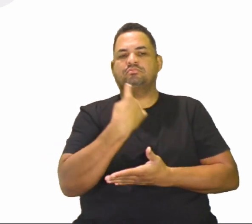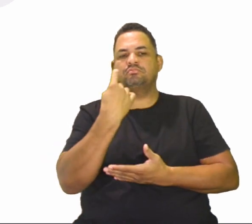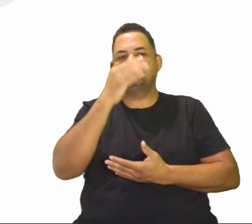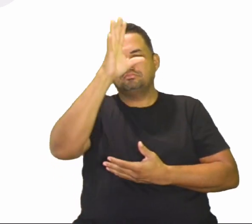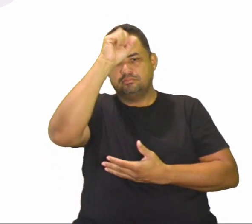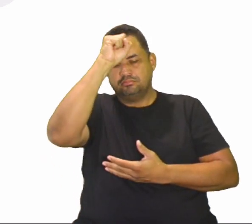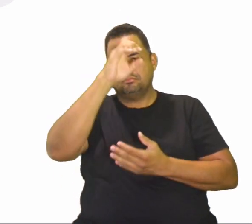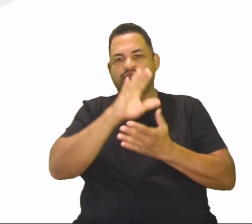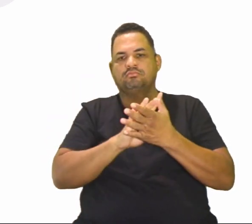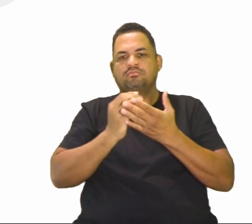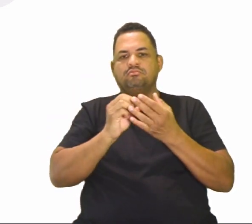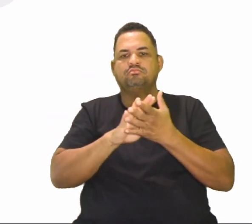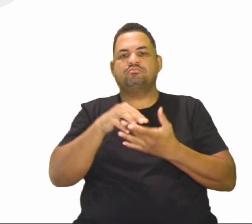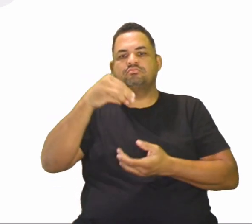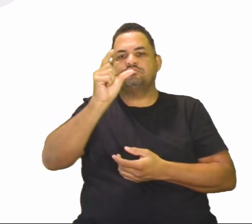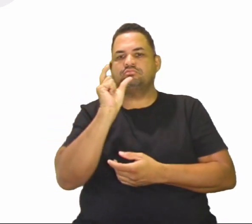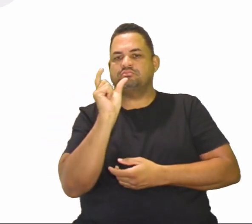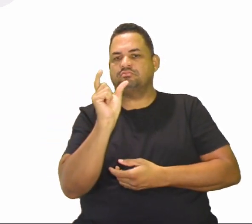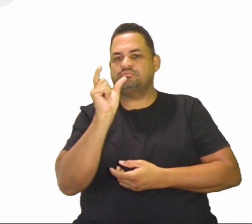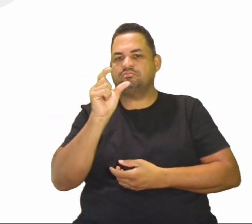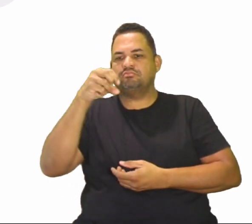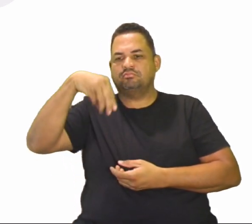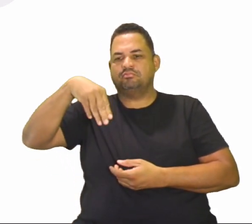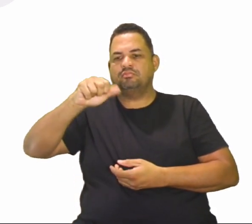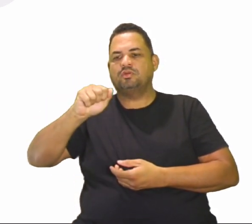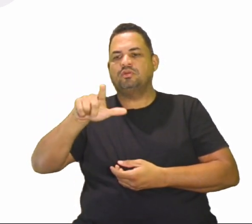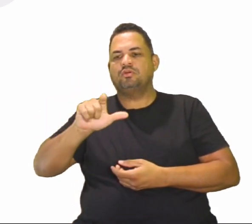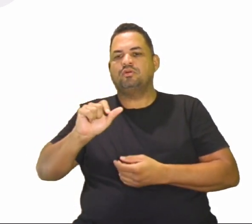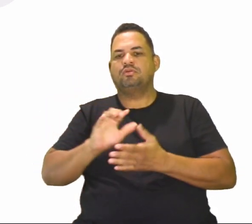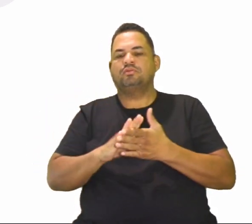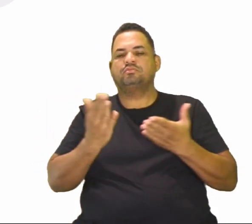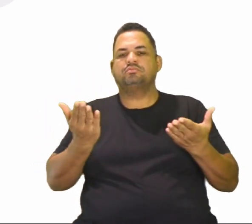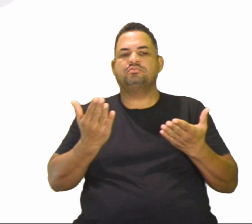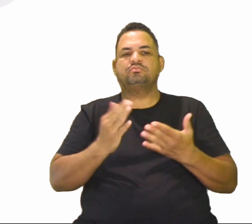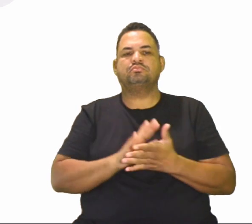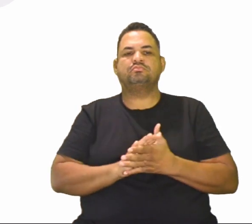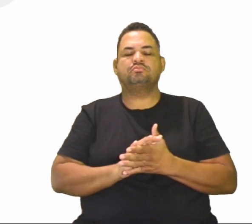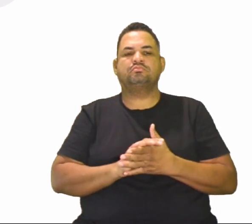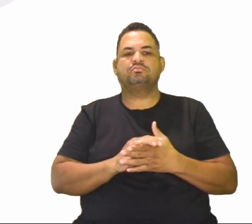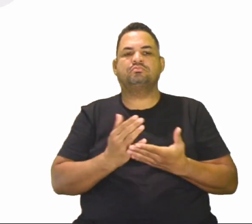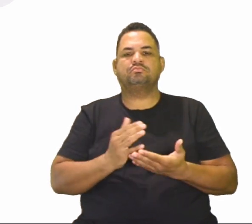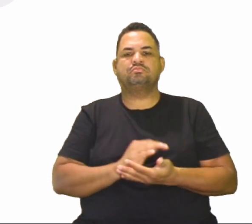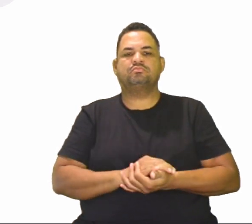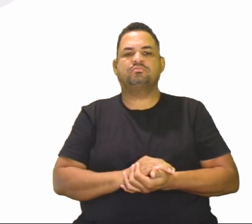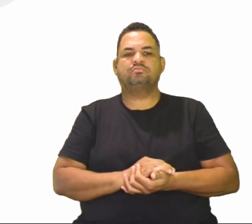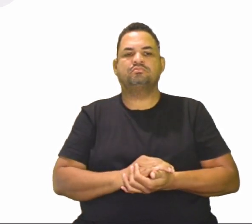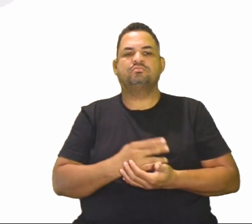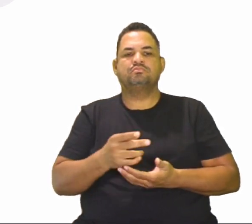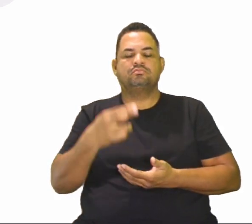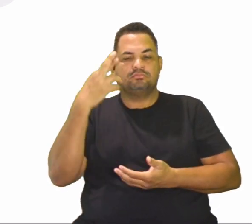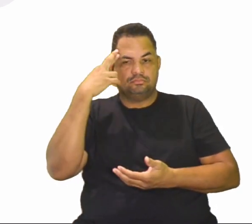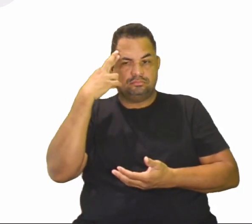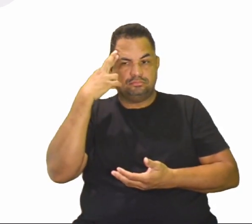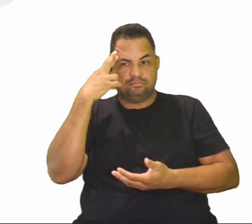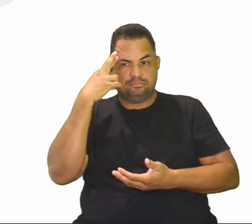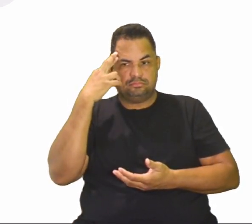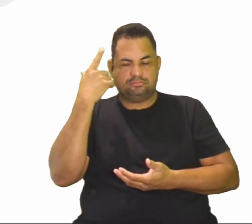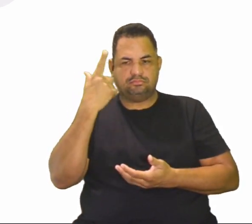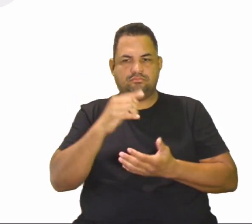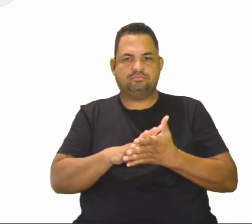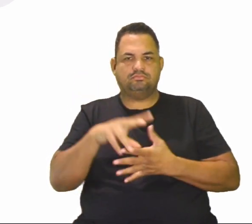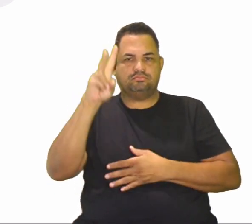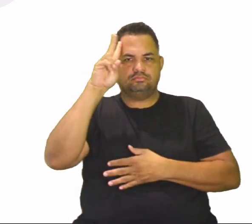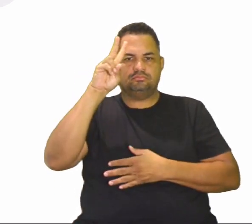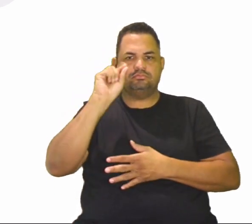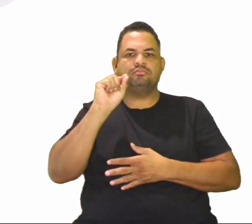algum momento essa expressão de mol. E para isso agora, vamos refletir. Você